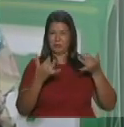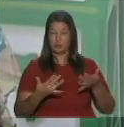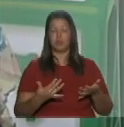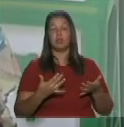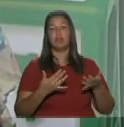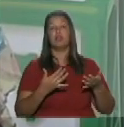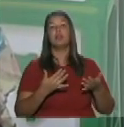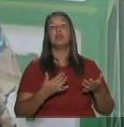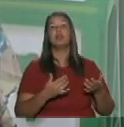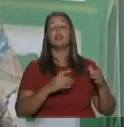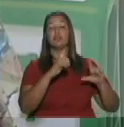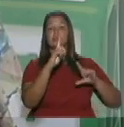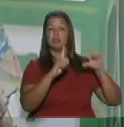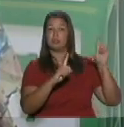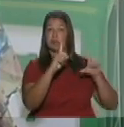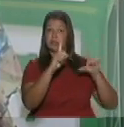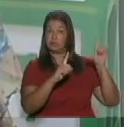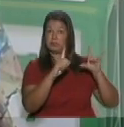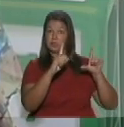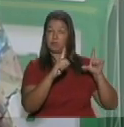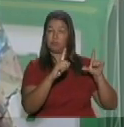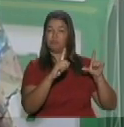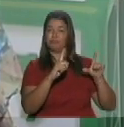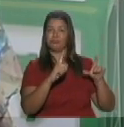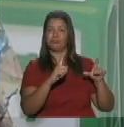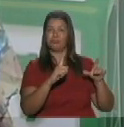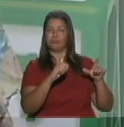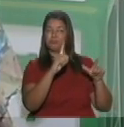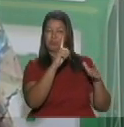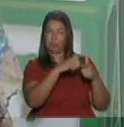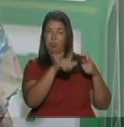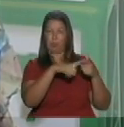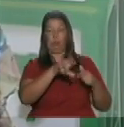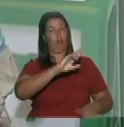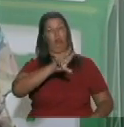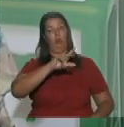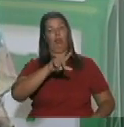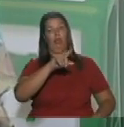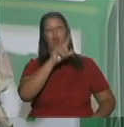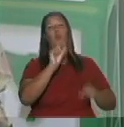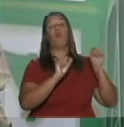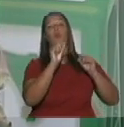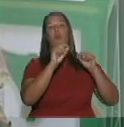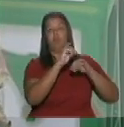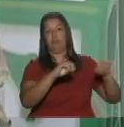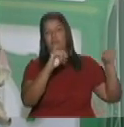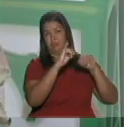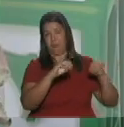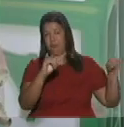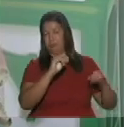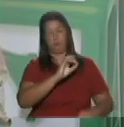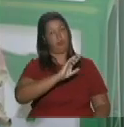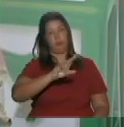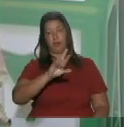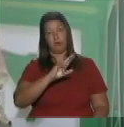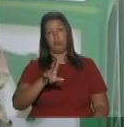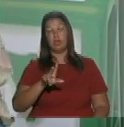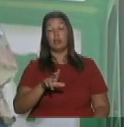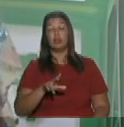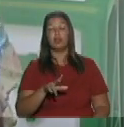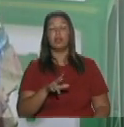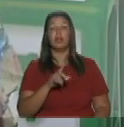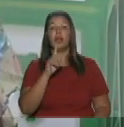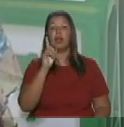que a televisão, o problema não é o programa da televisão, o problema não é o que